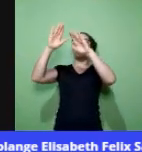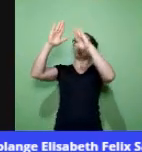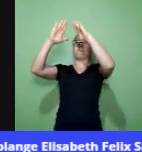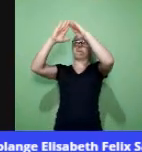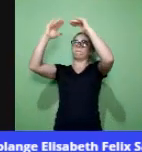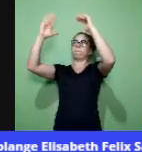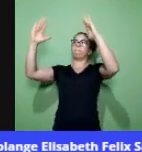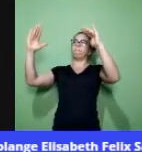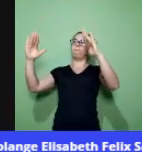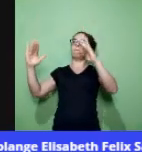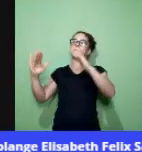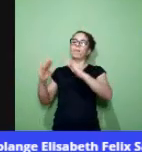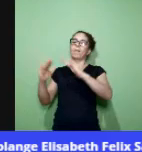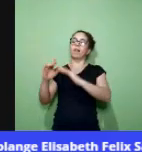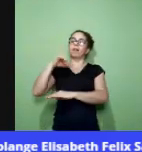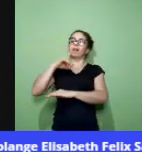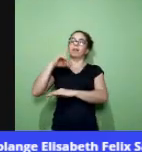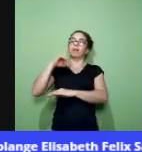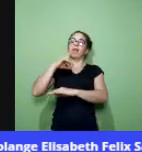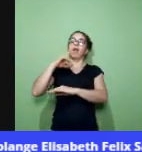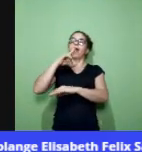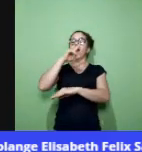vamos iniciar mostrando para vocês